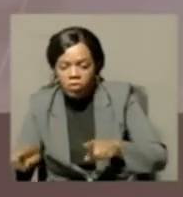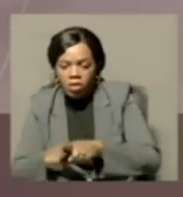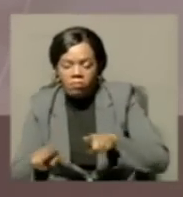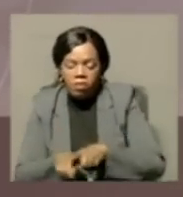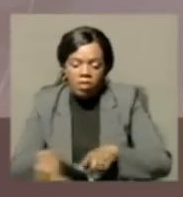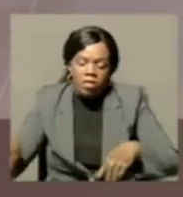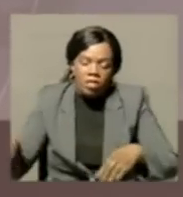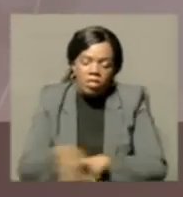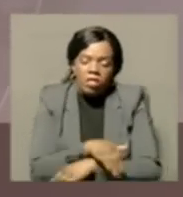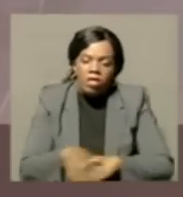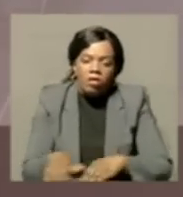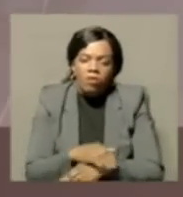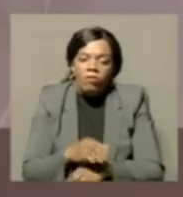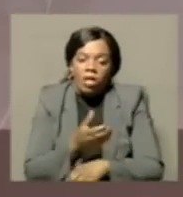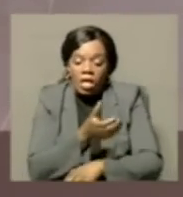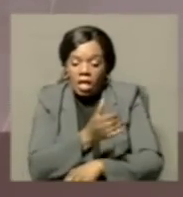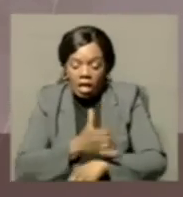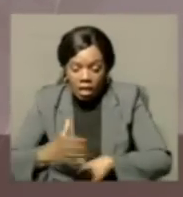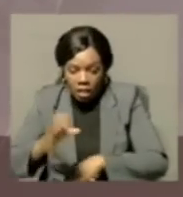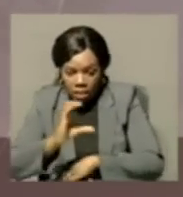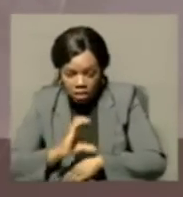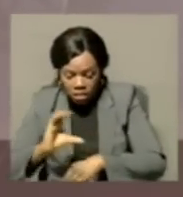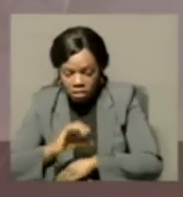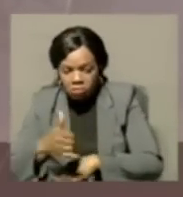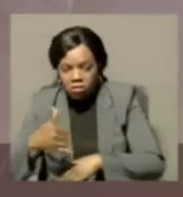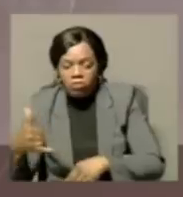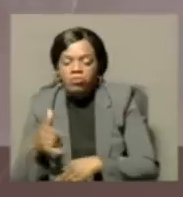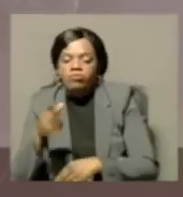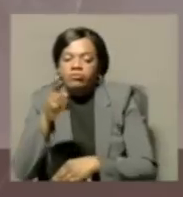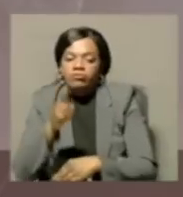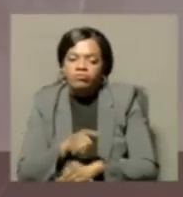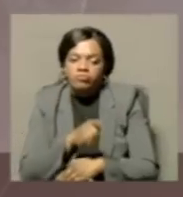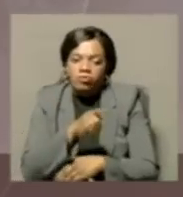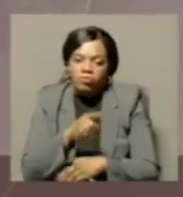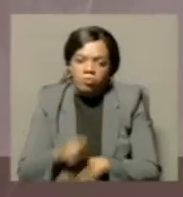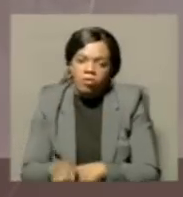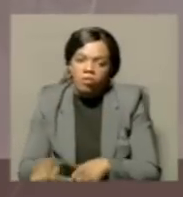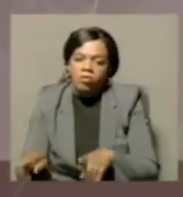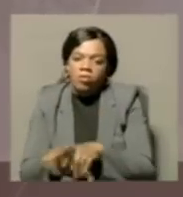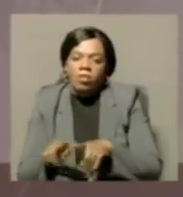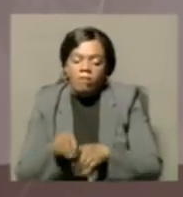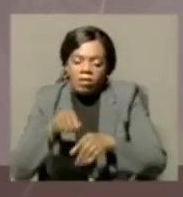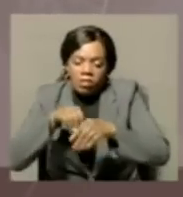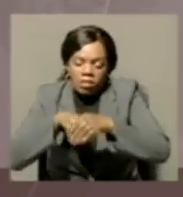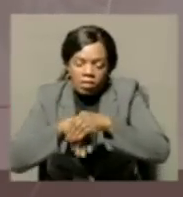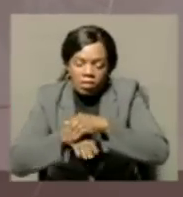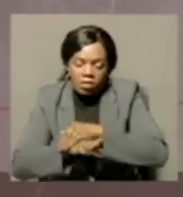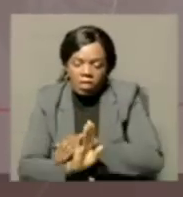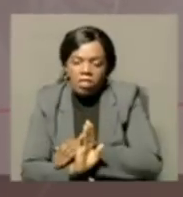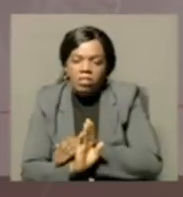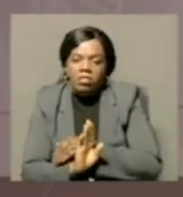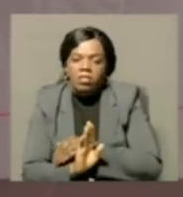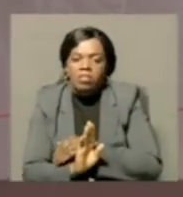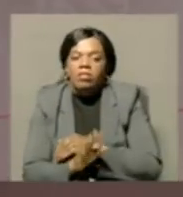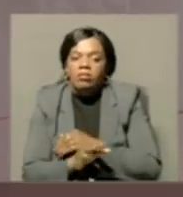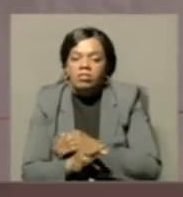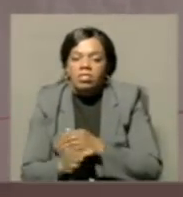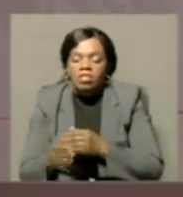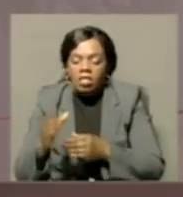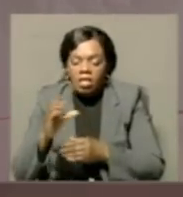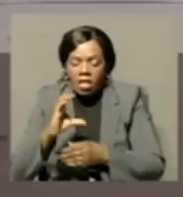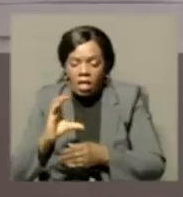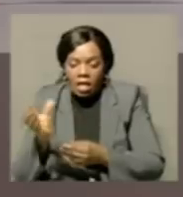em toda a sua extensão, Avenida Pedro de Castro Vanduna em Loi, interior do Nova Vida e na estrada principal